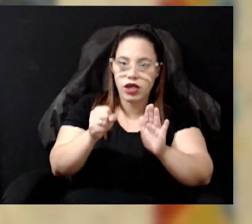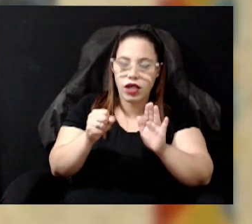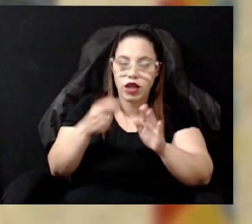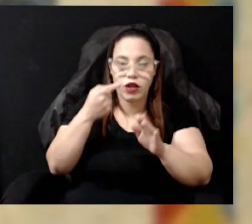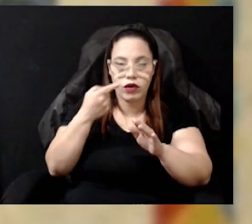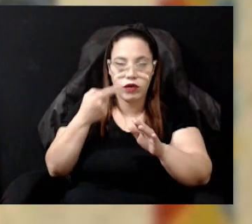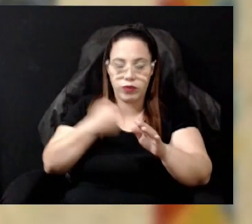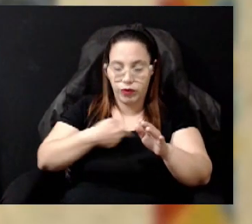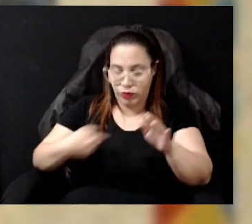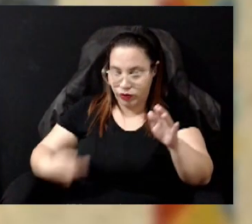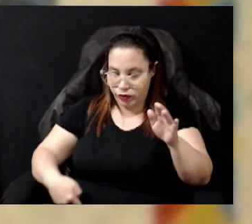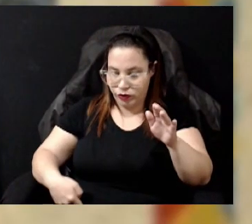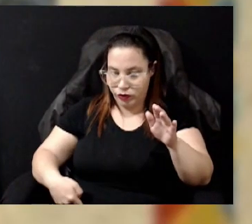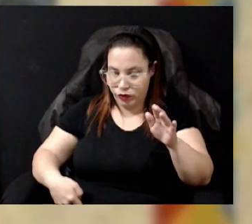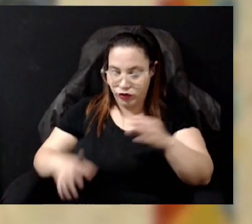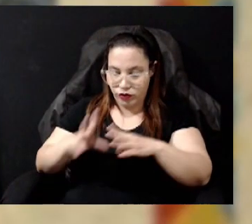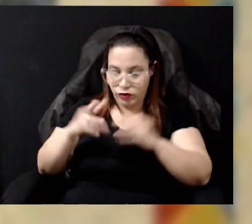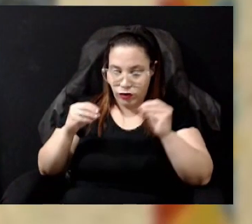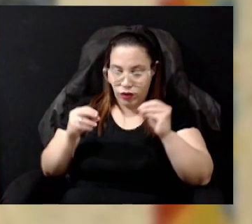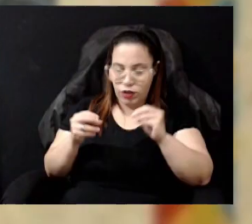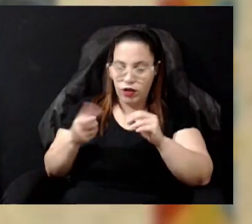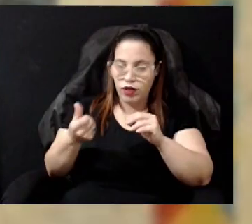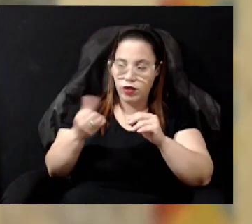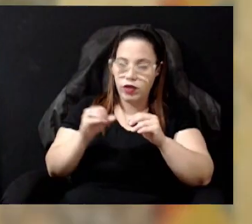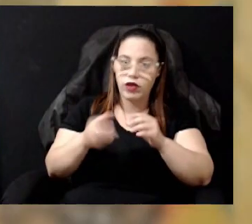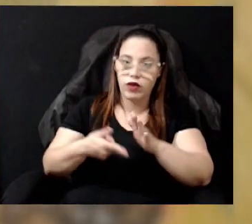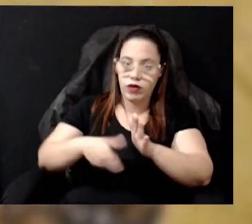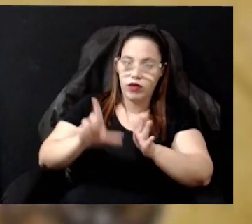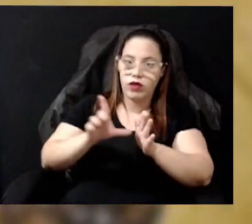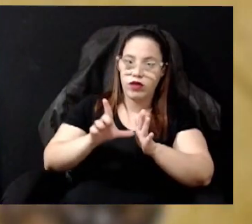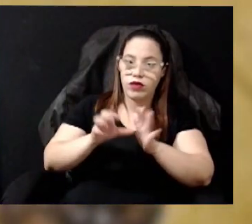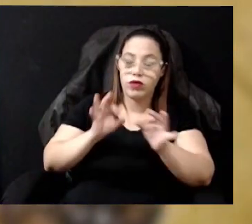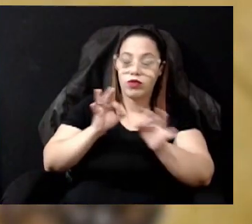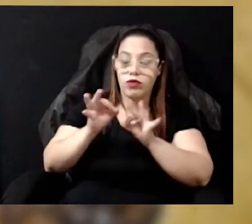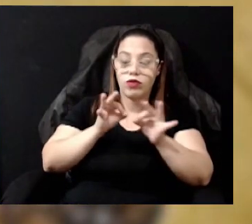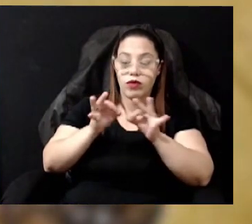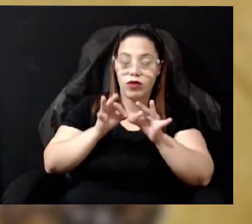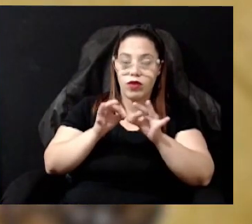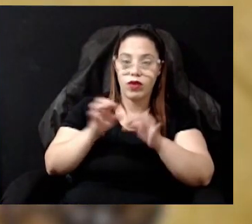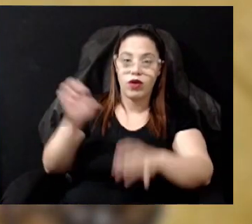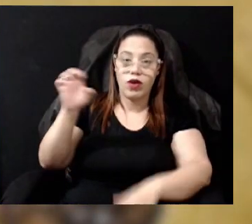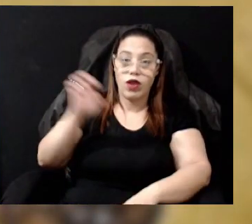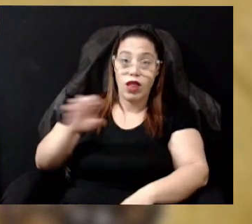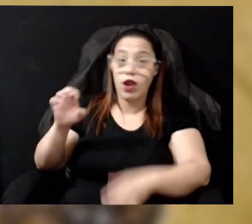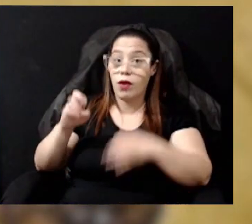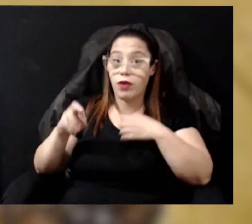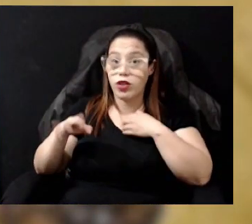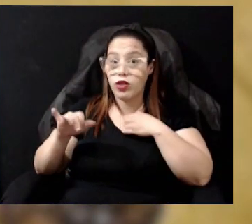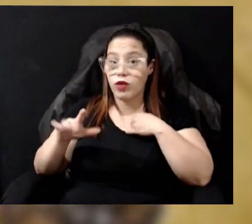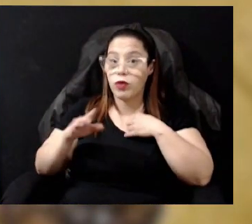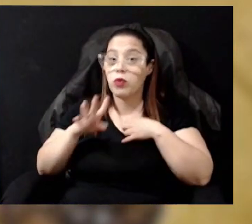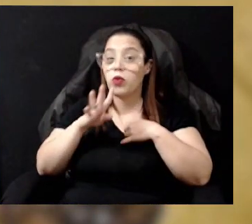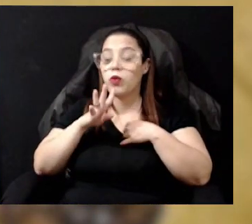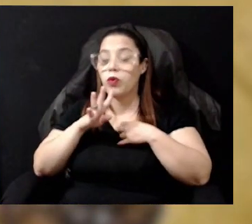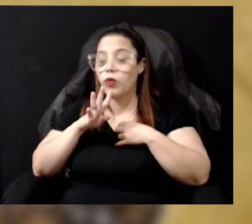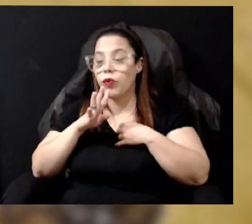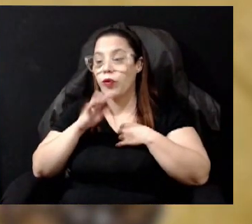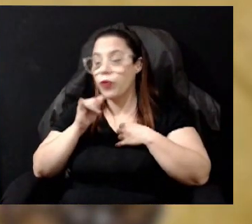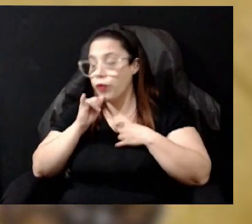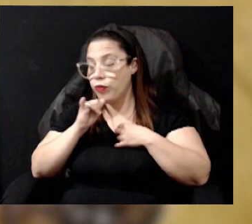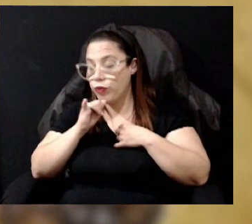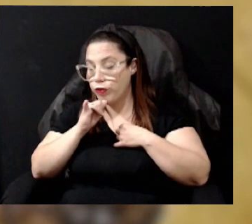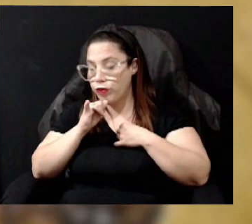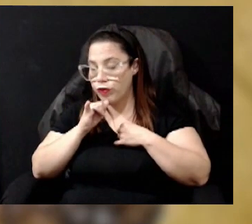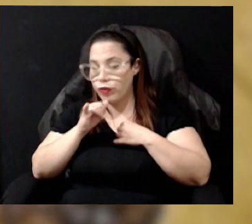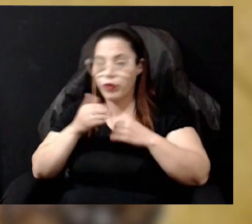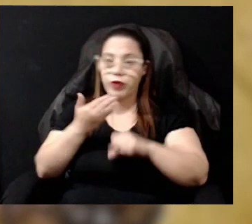a.C. descreviam a técnica. Na Europa medieval, por exemplo, a falcoaria era uma prática popular entre